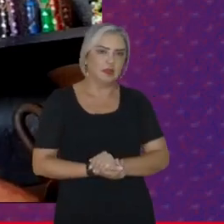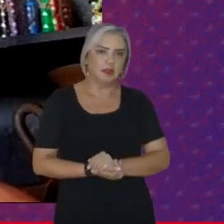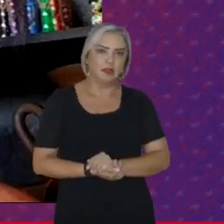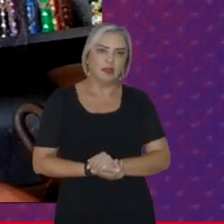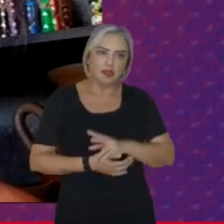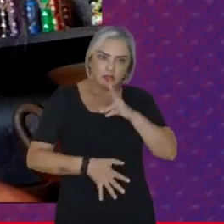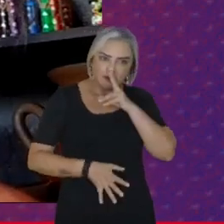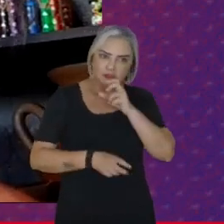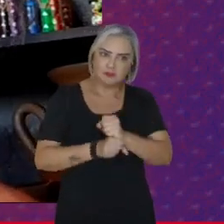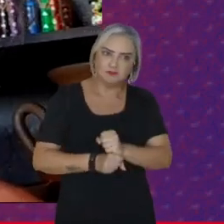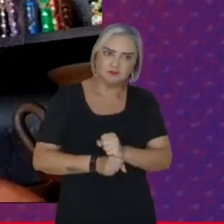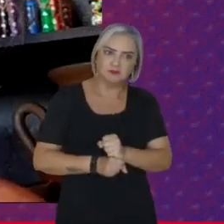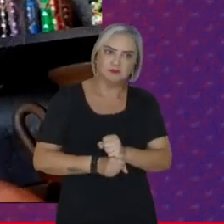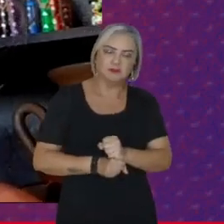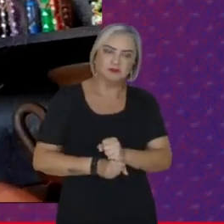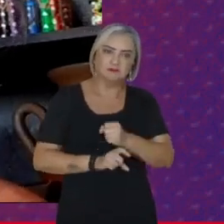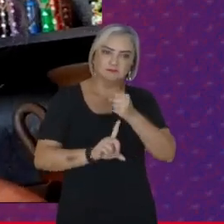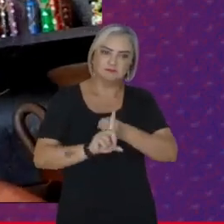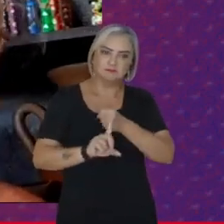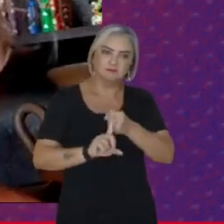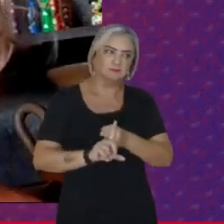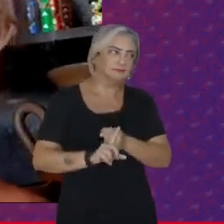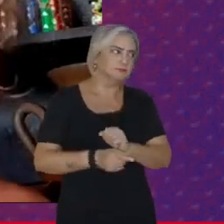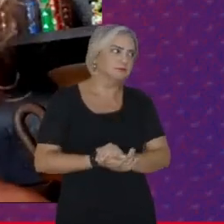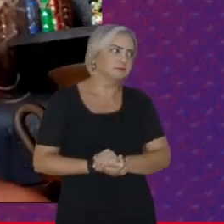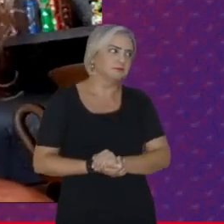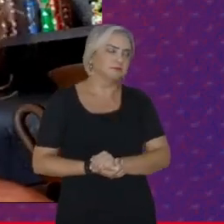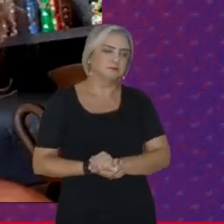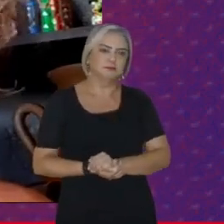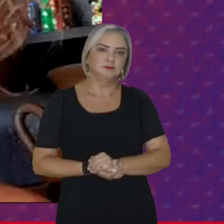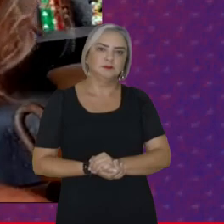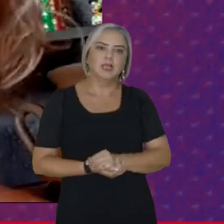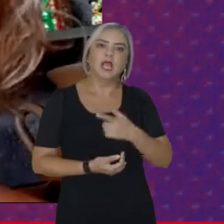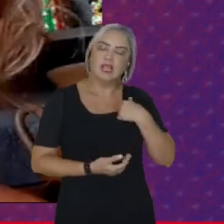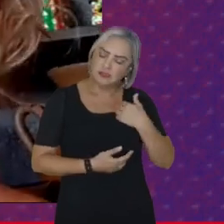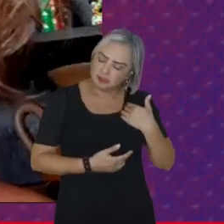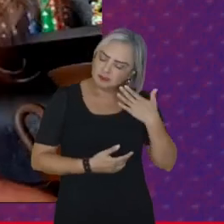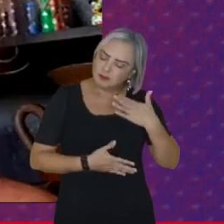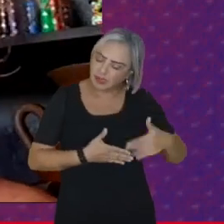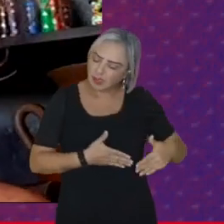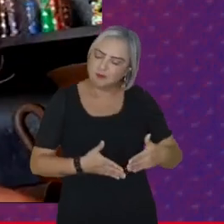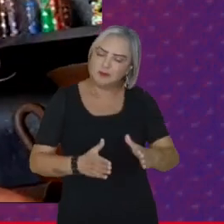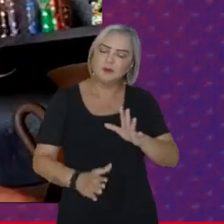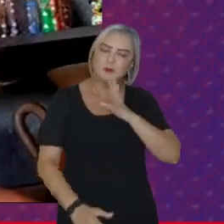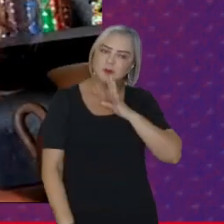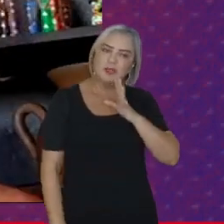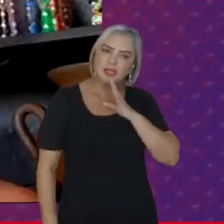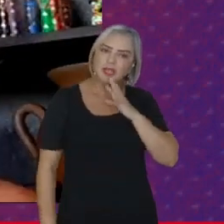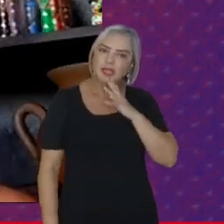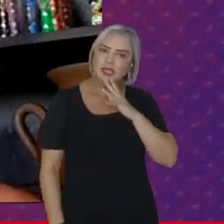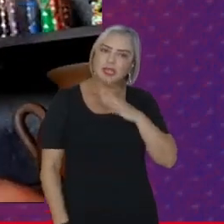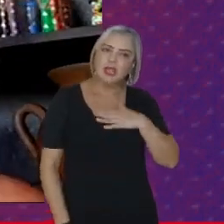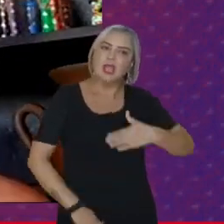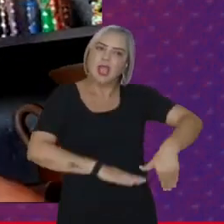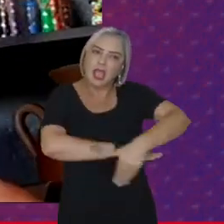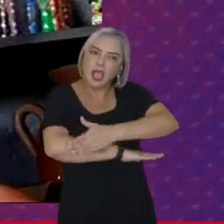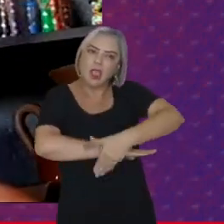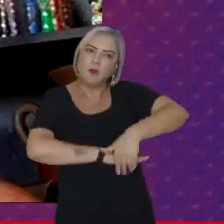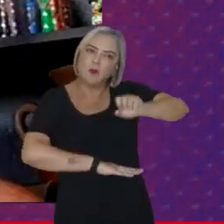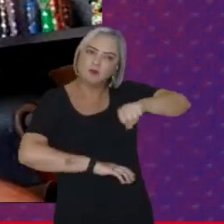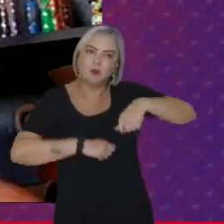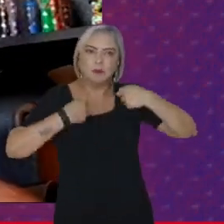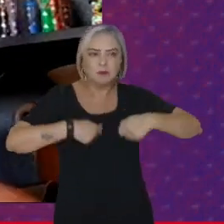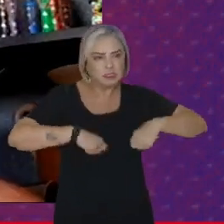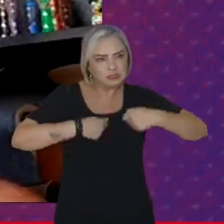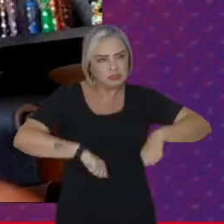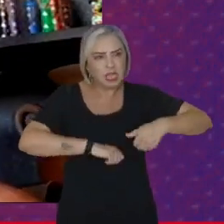nossa força e a nossa voz. E isso nós temos muito, e o caminho a gente sabe qual é. É a gente ir às ruas, sim.